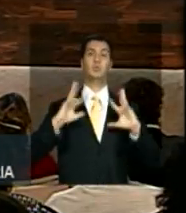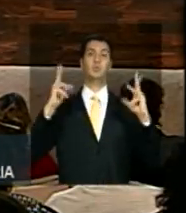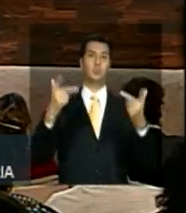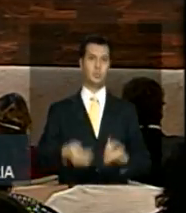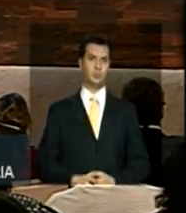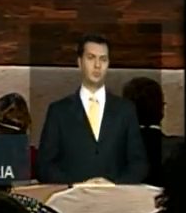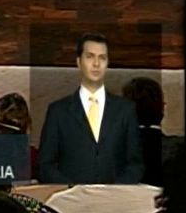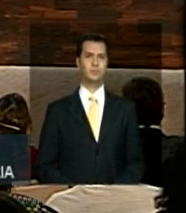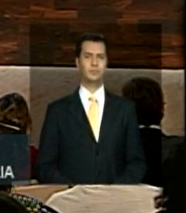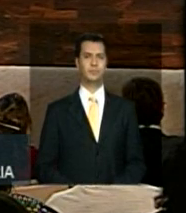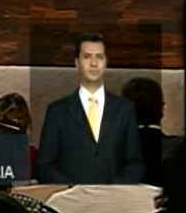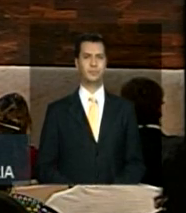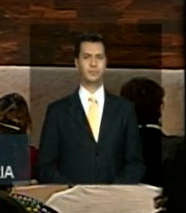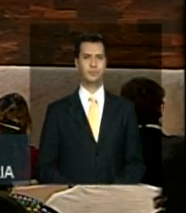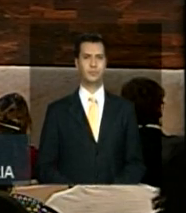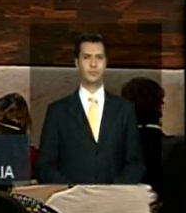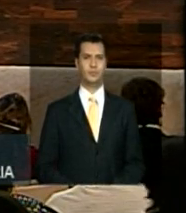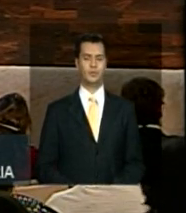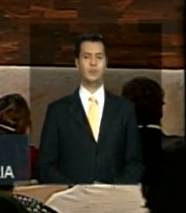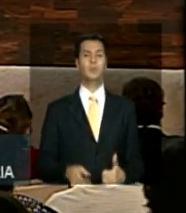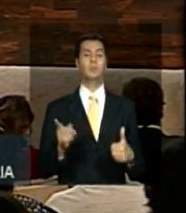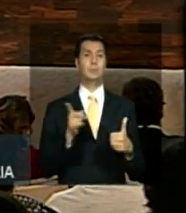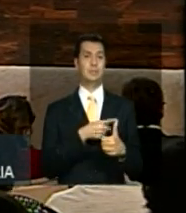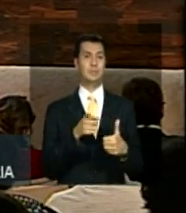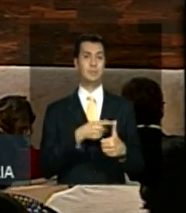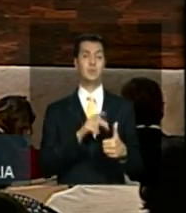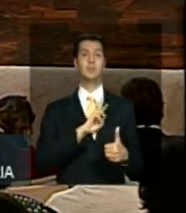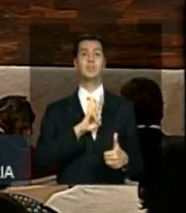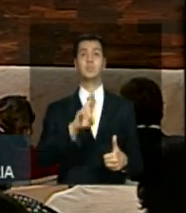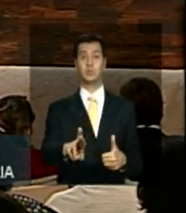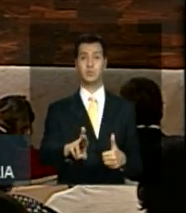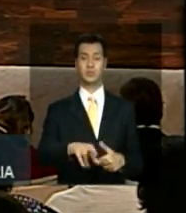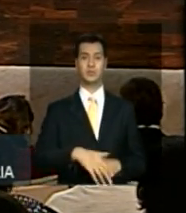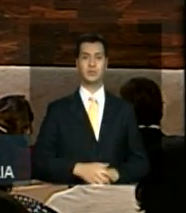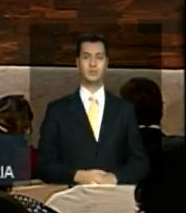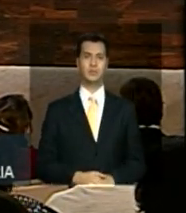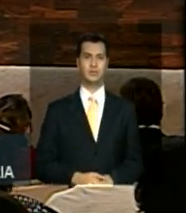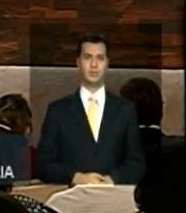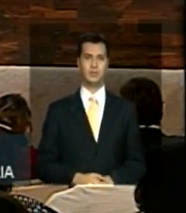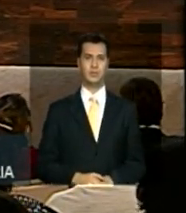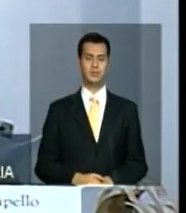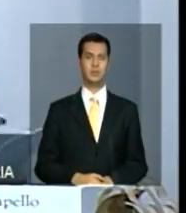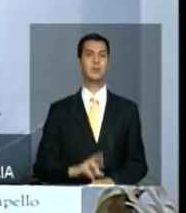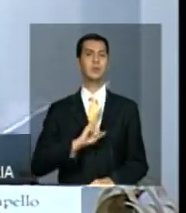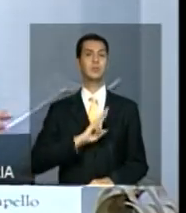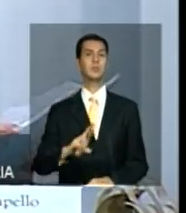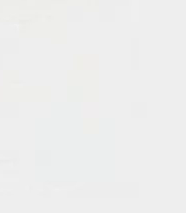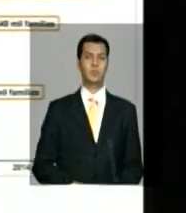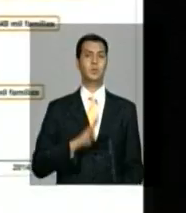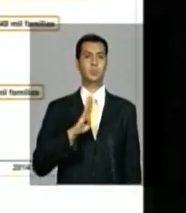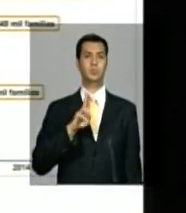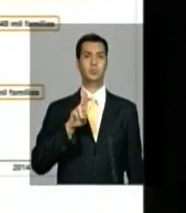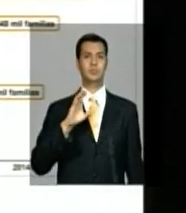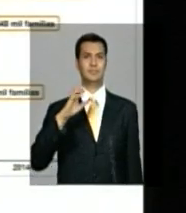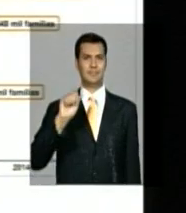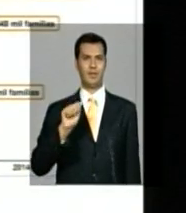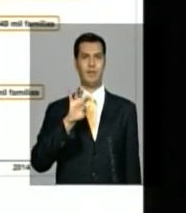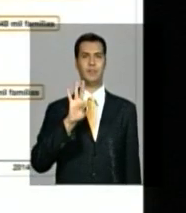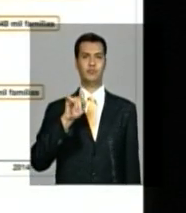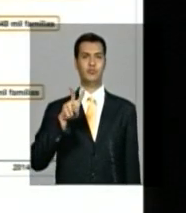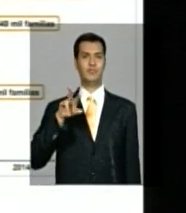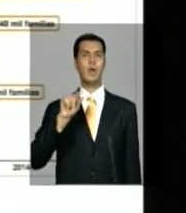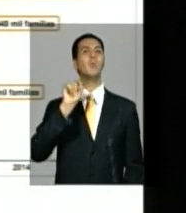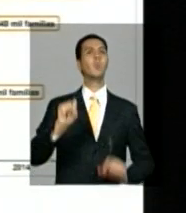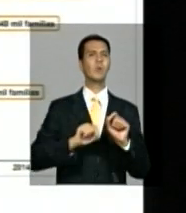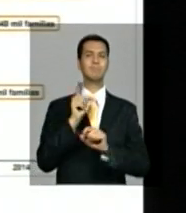Ministérios então a que o primeiro grande número de resultado é o da buscativa nós